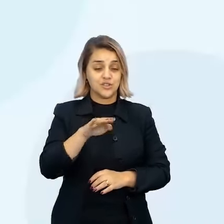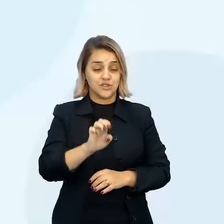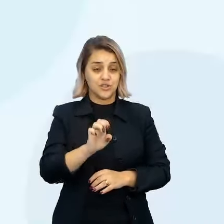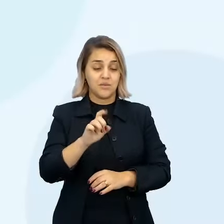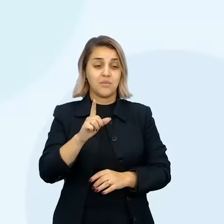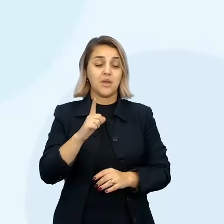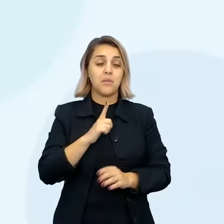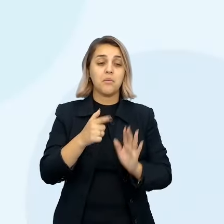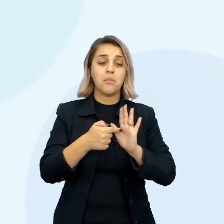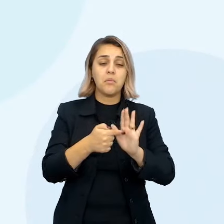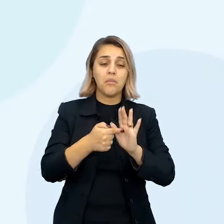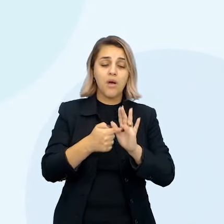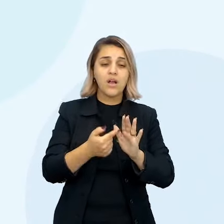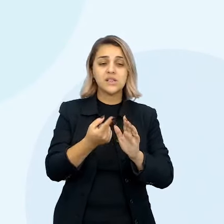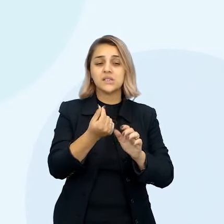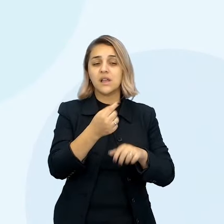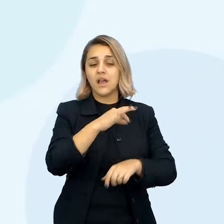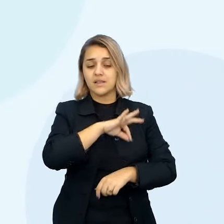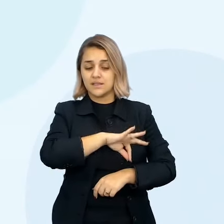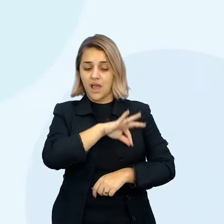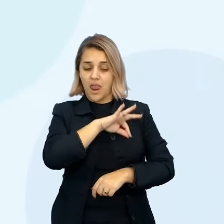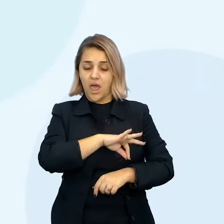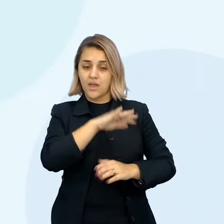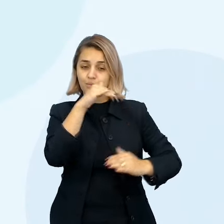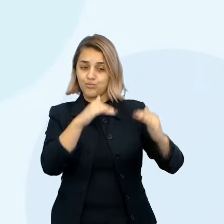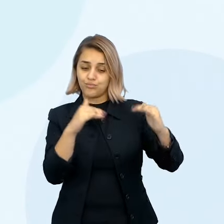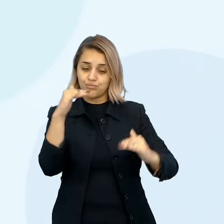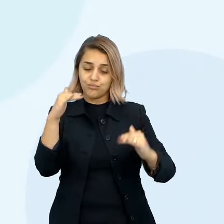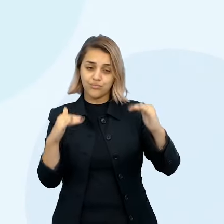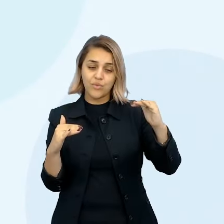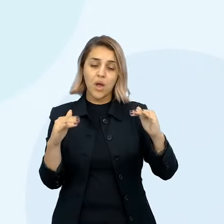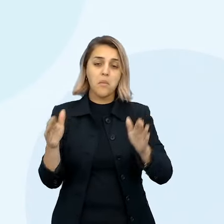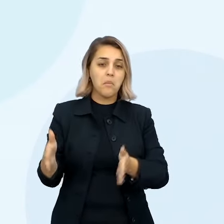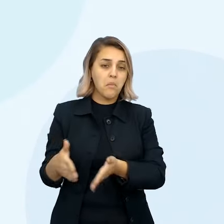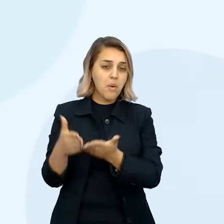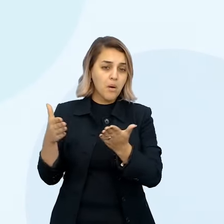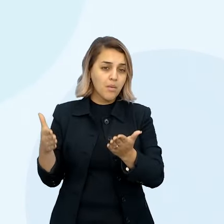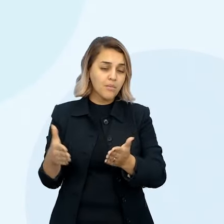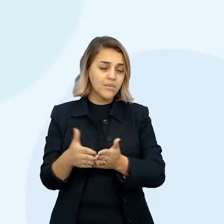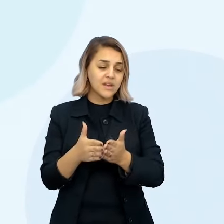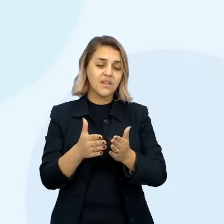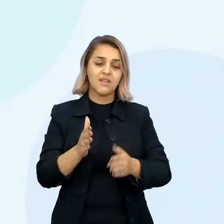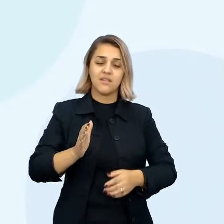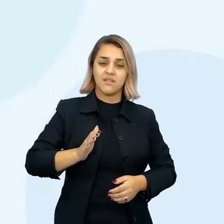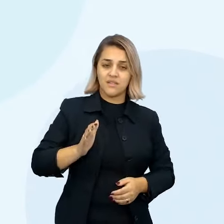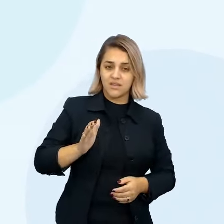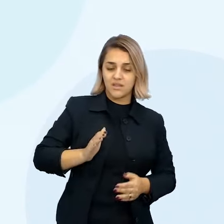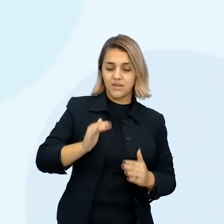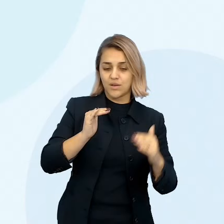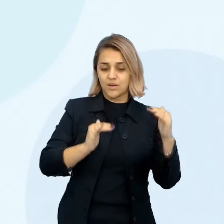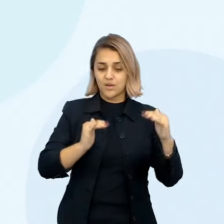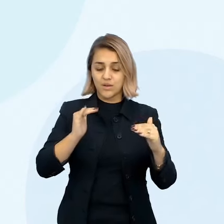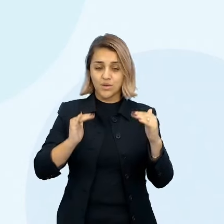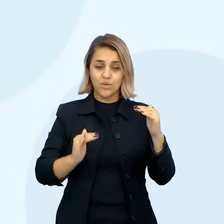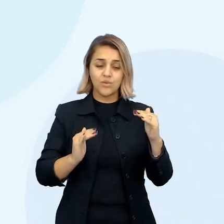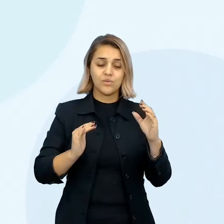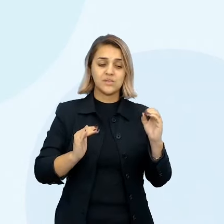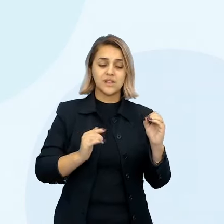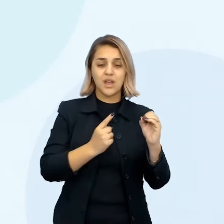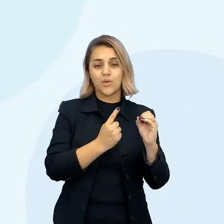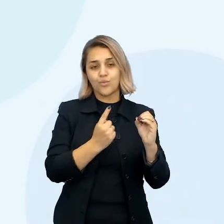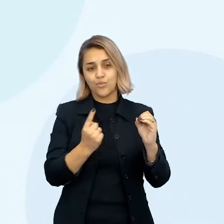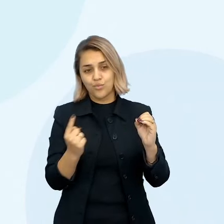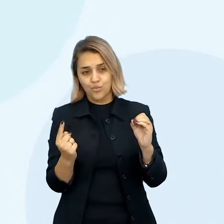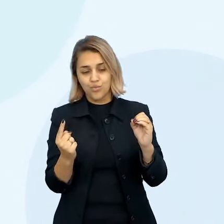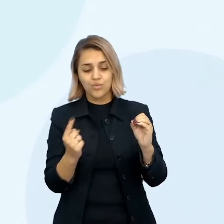entre o rendimento dos mais pobres e dos mais ricos, certo? Numericamente varia também de 0 a 1. E aí a